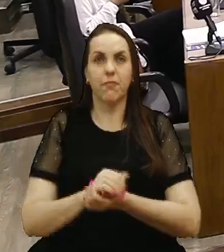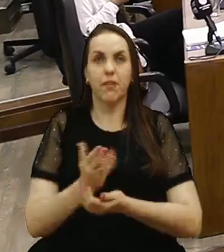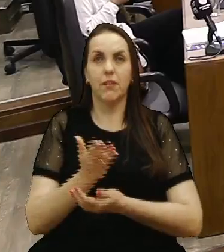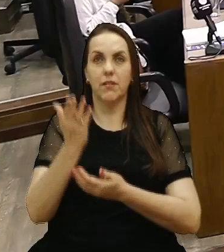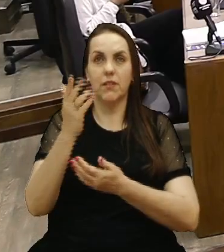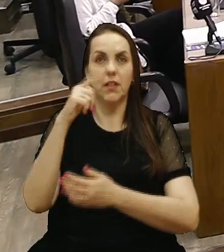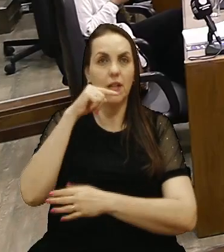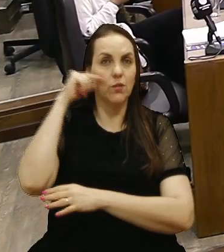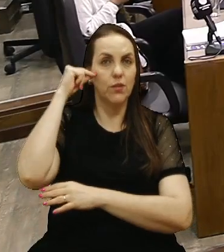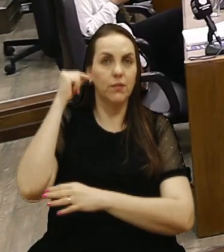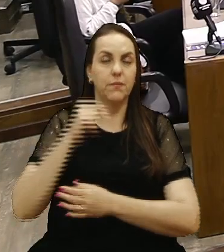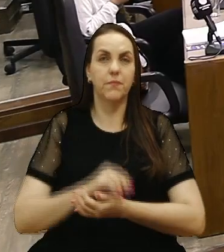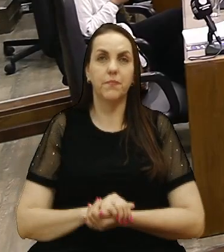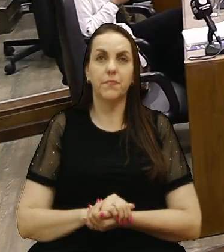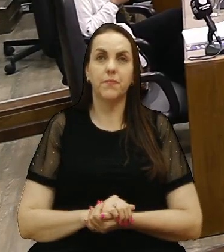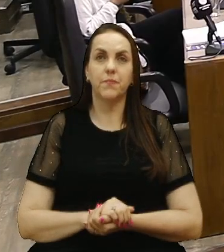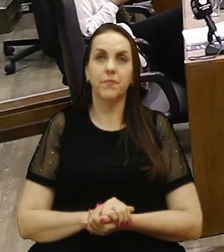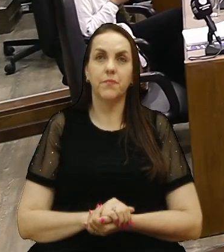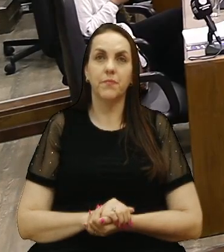Aldonei Machado.